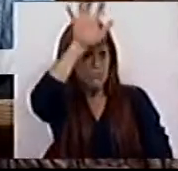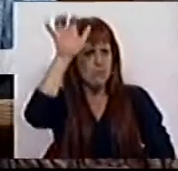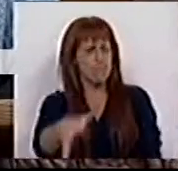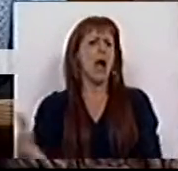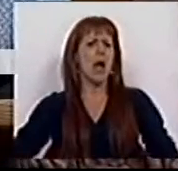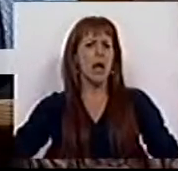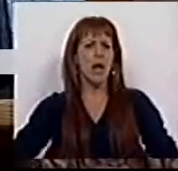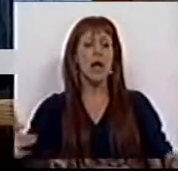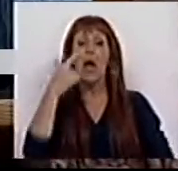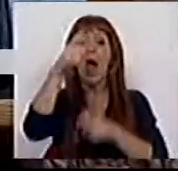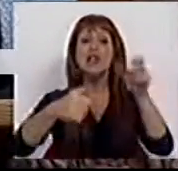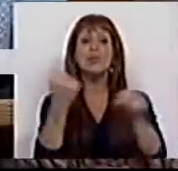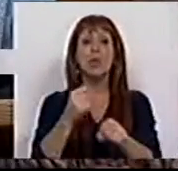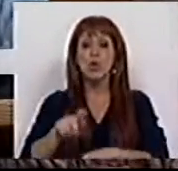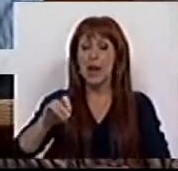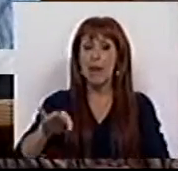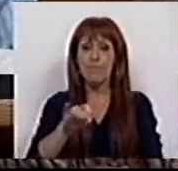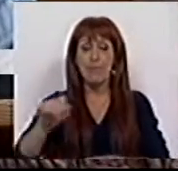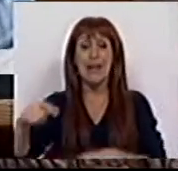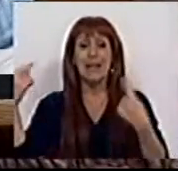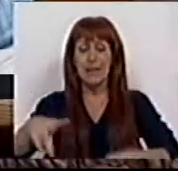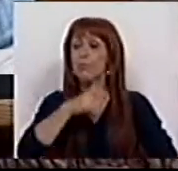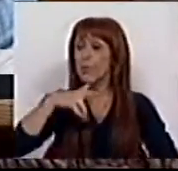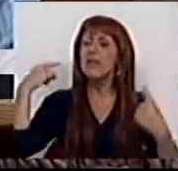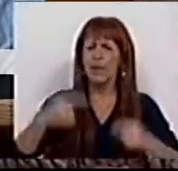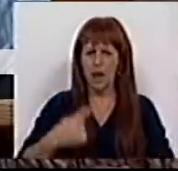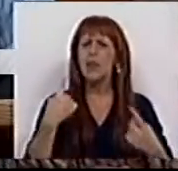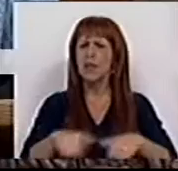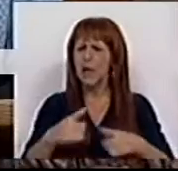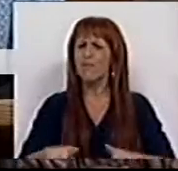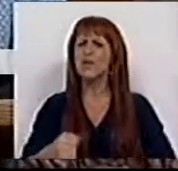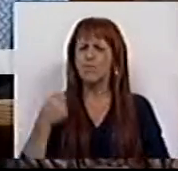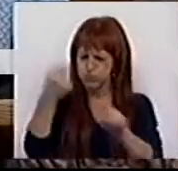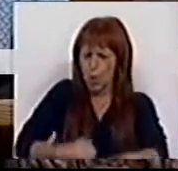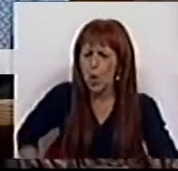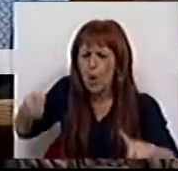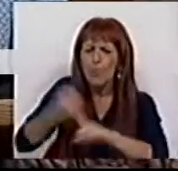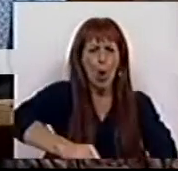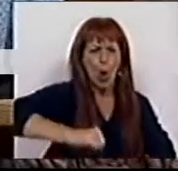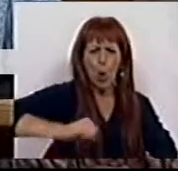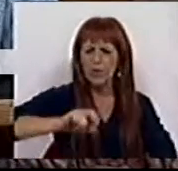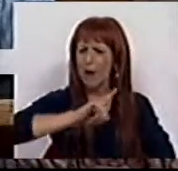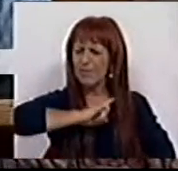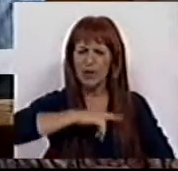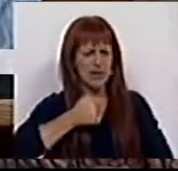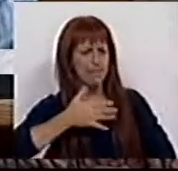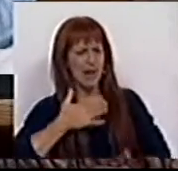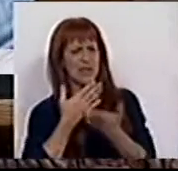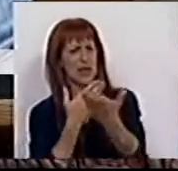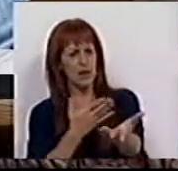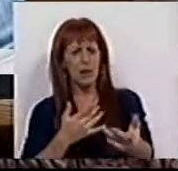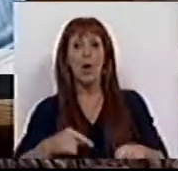em causa. Os trabalhadores da EMF têm promovido diversas formas de luta contra a privatização da